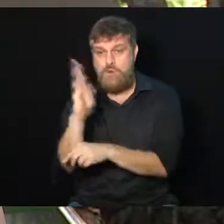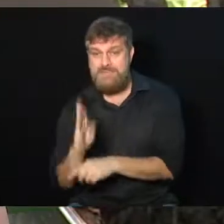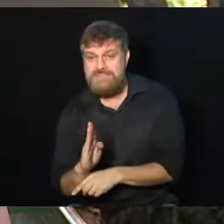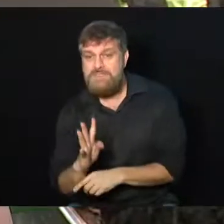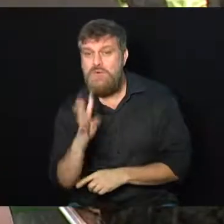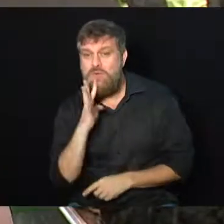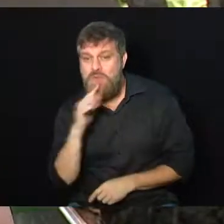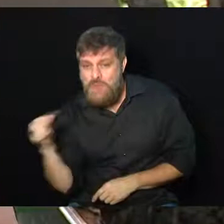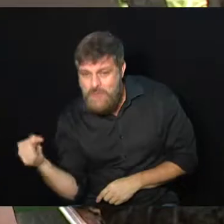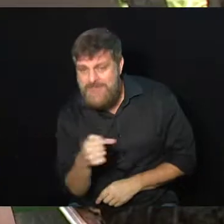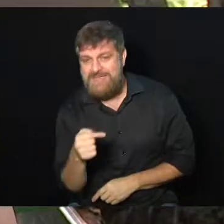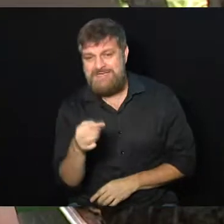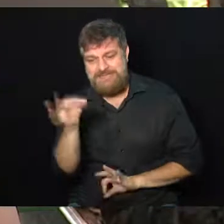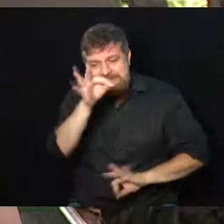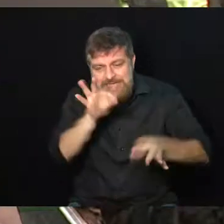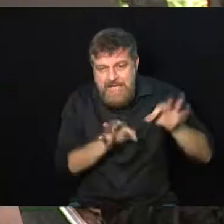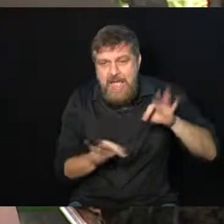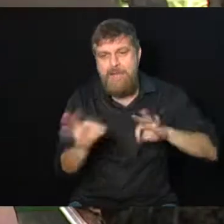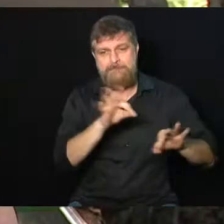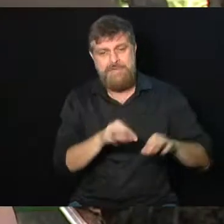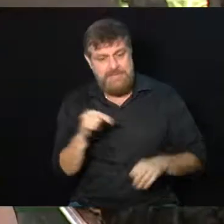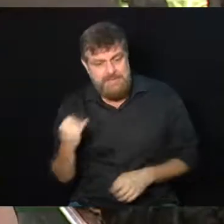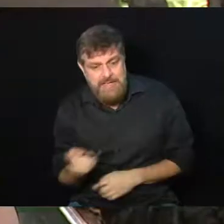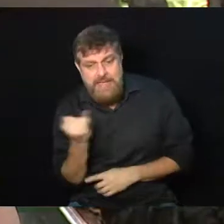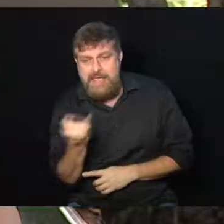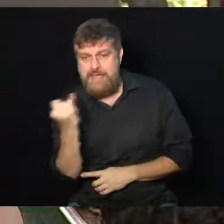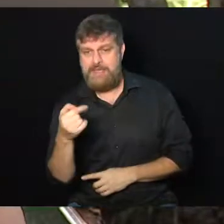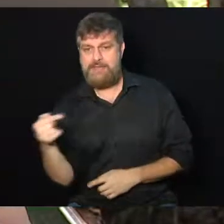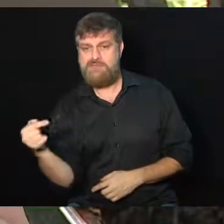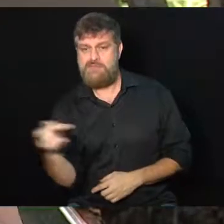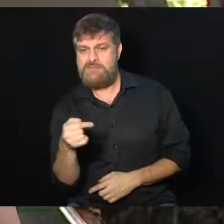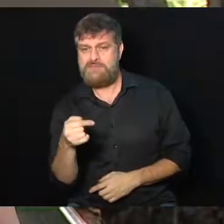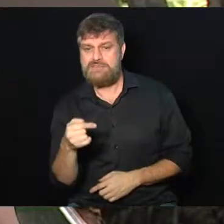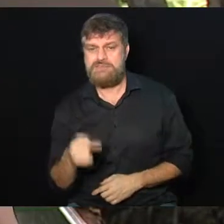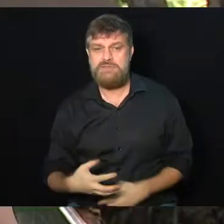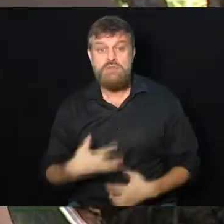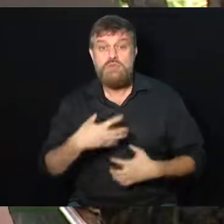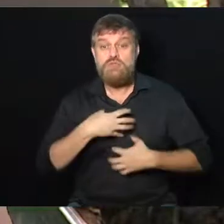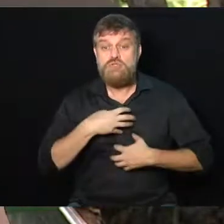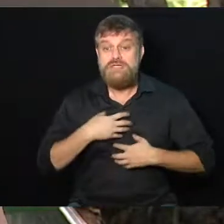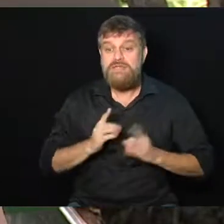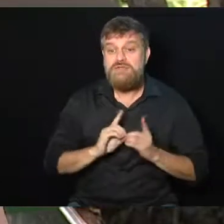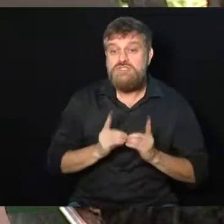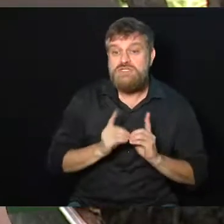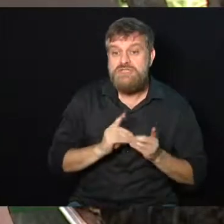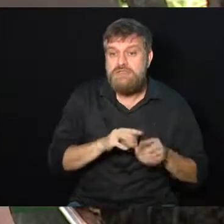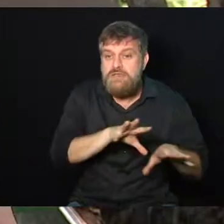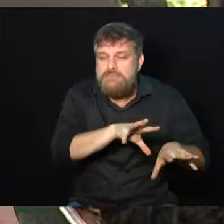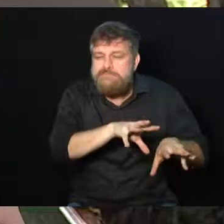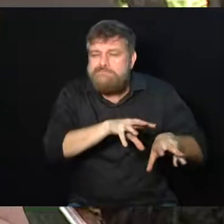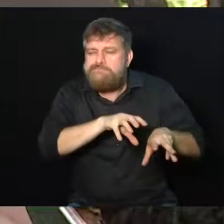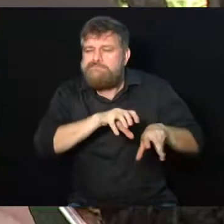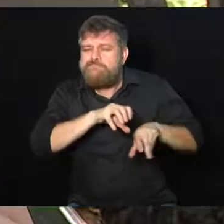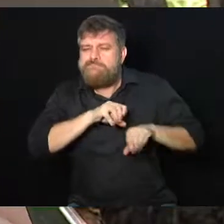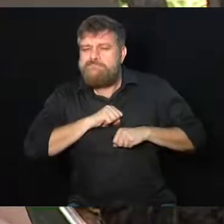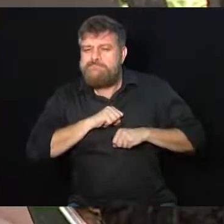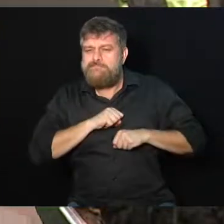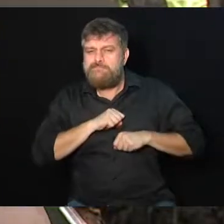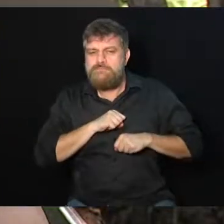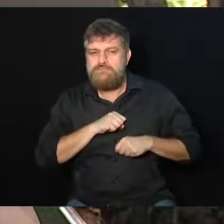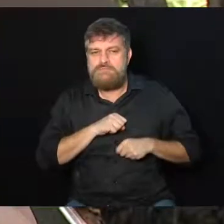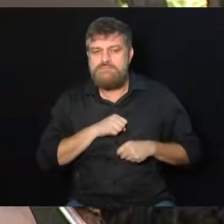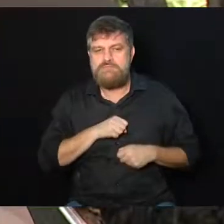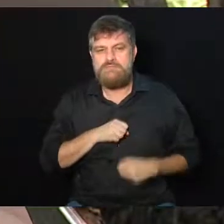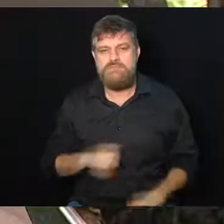essa riqueza que nós temos e a importância das abelhas de uma forma didática, de uma forma mais, vamos